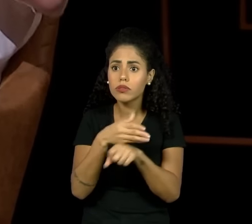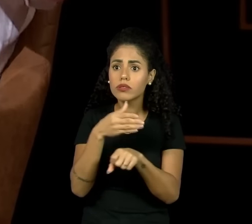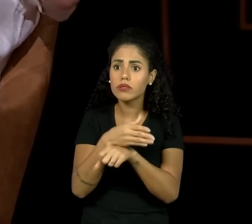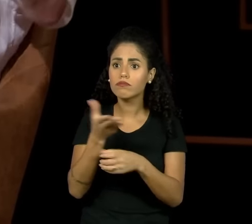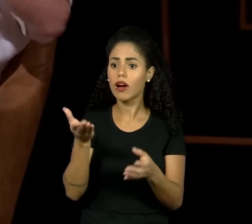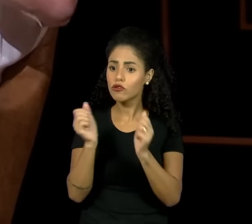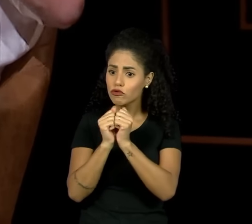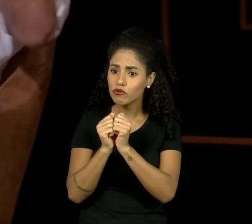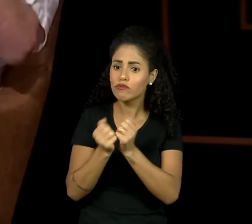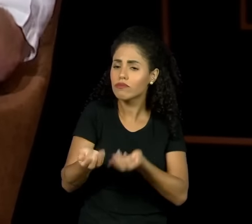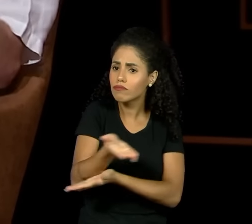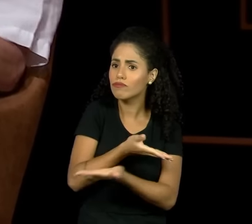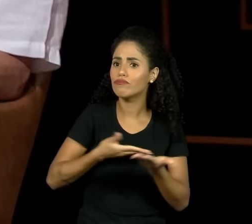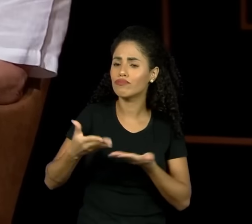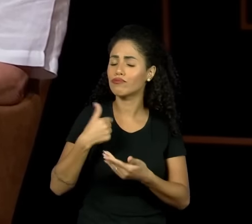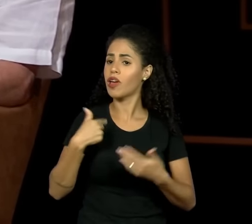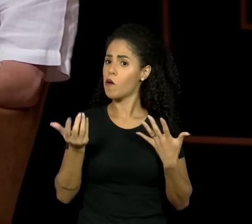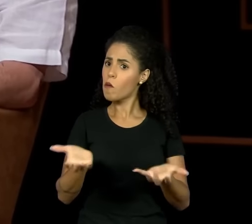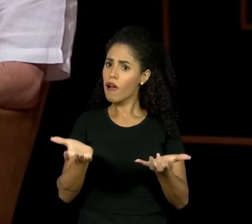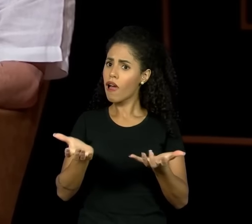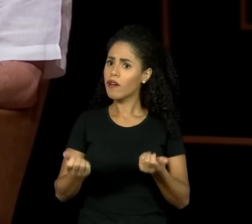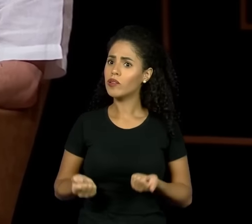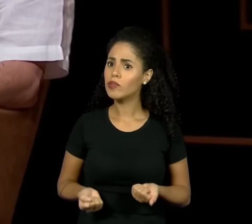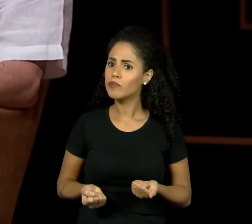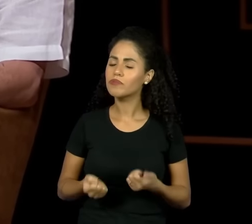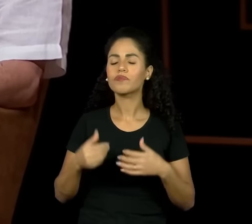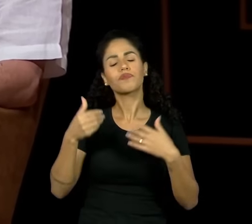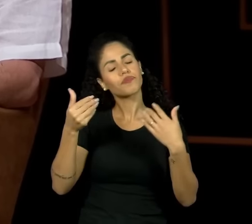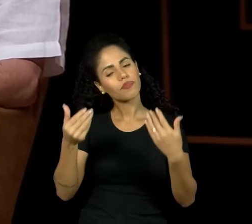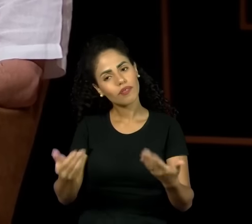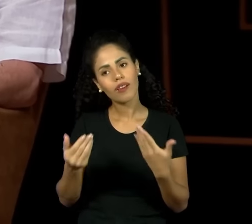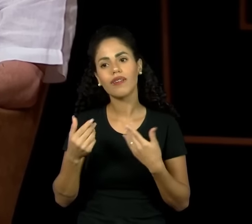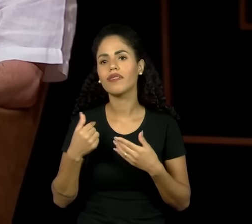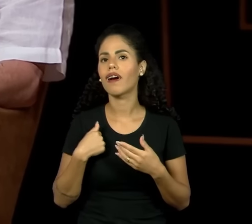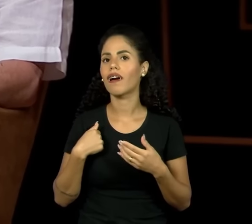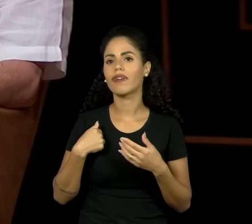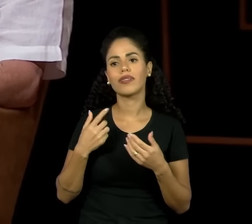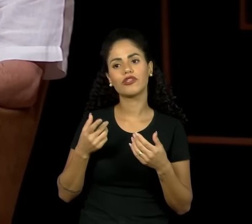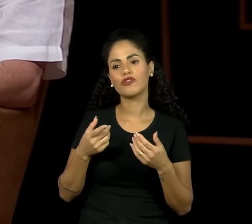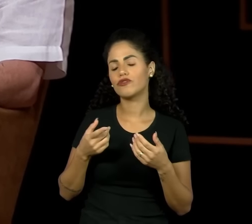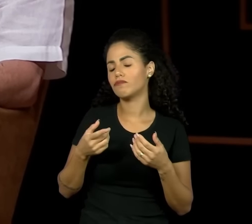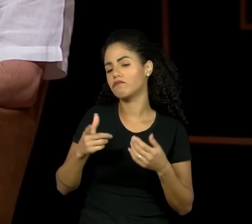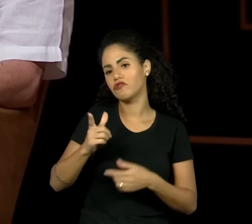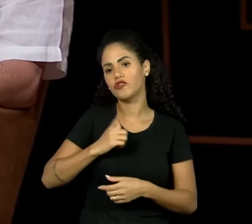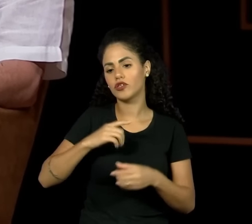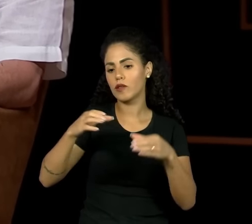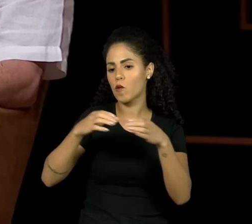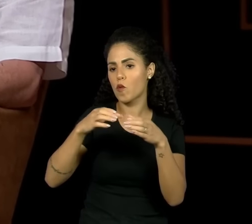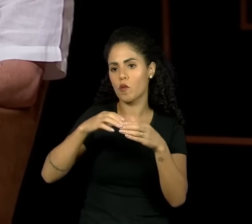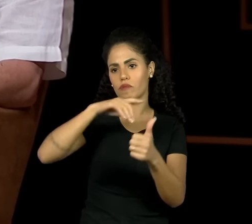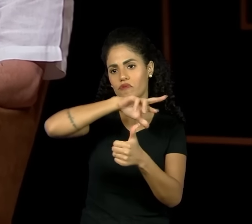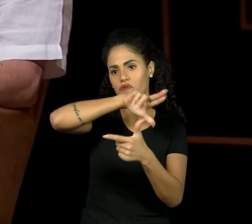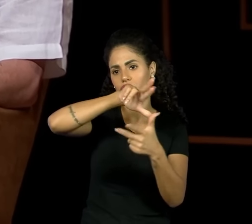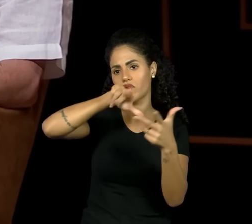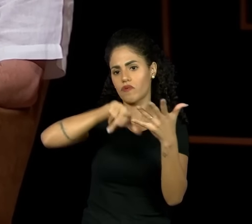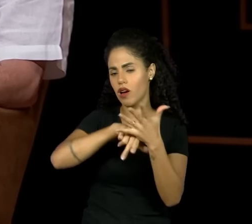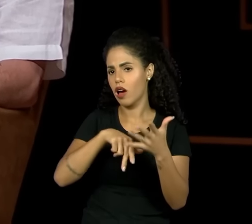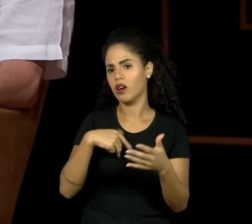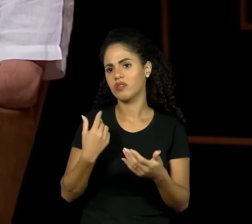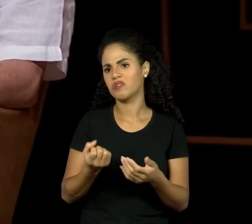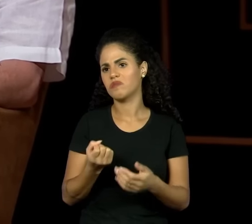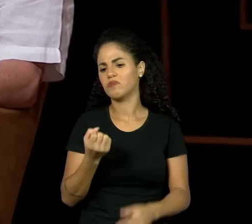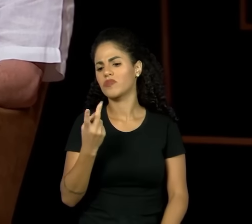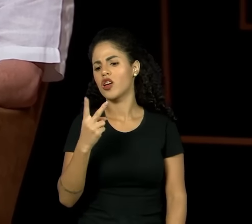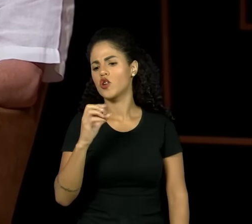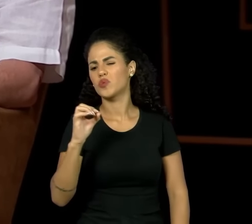quero quero quero participar disso e de fato assim eram várias turmas e não sei acho que tinham